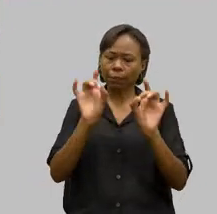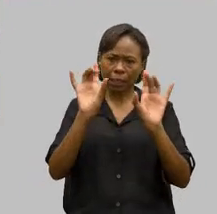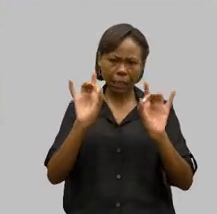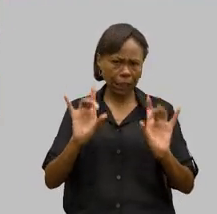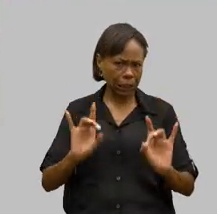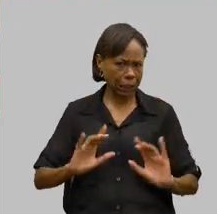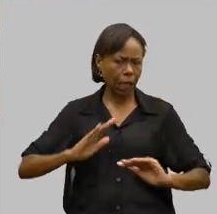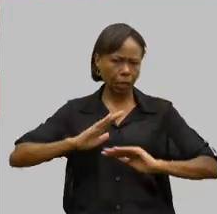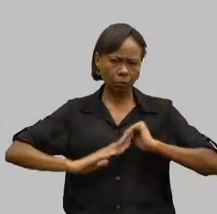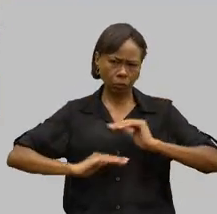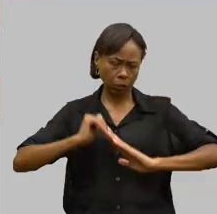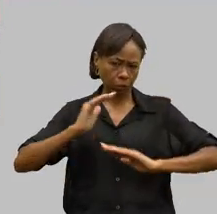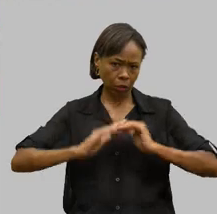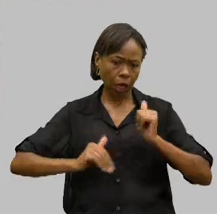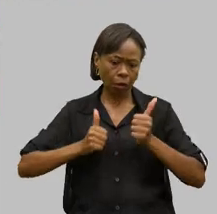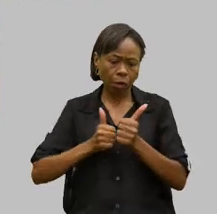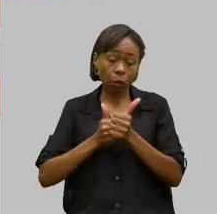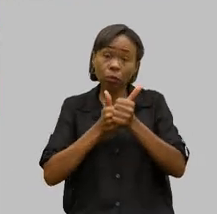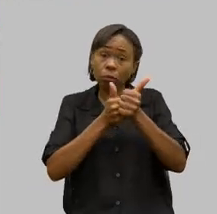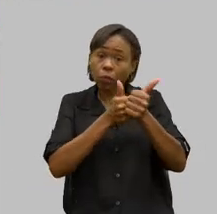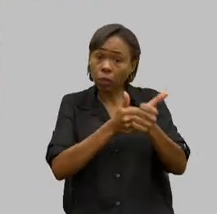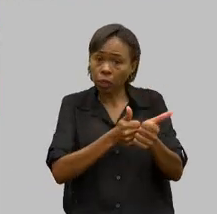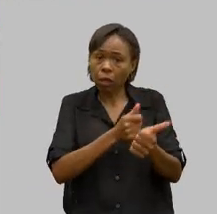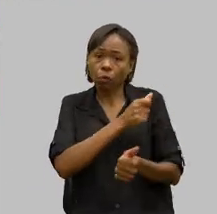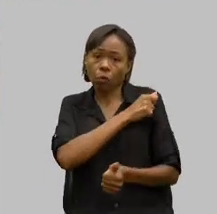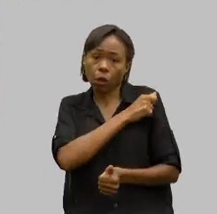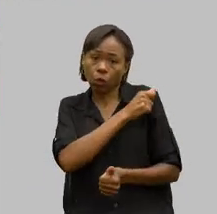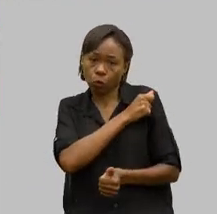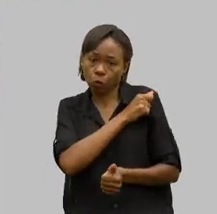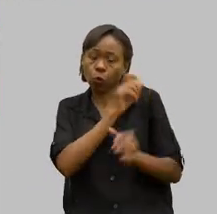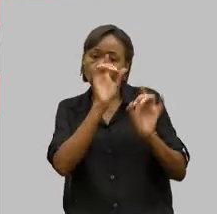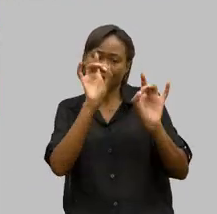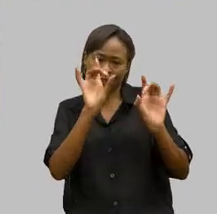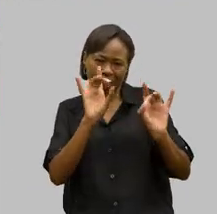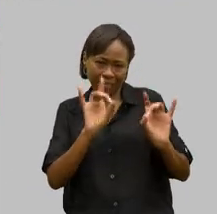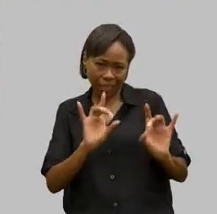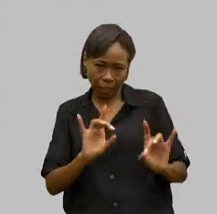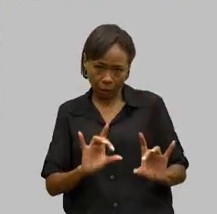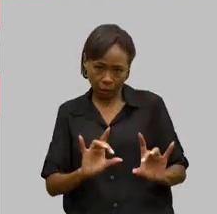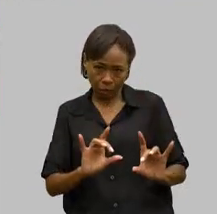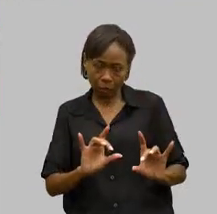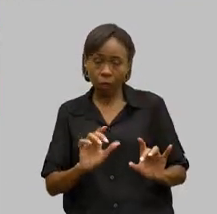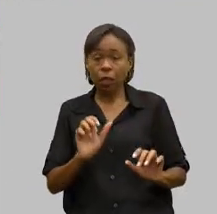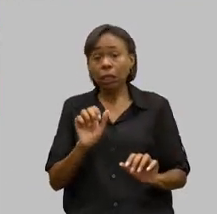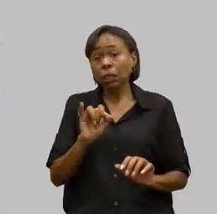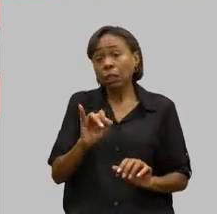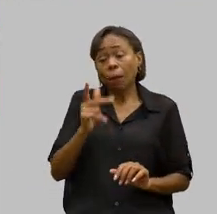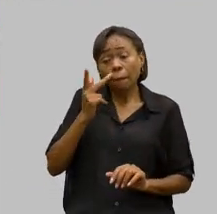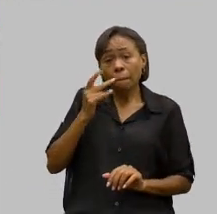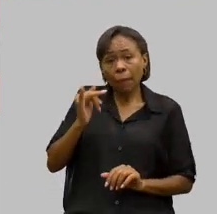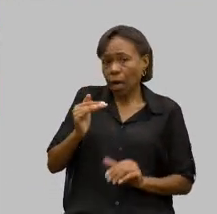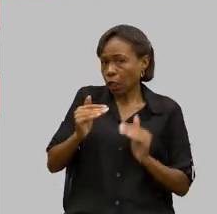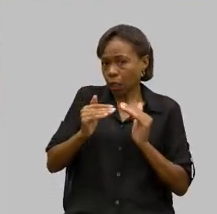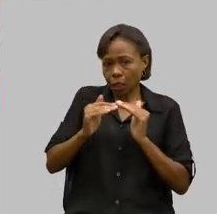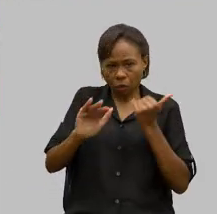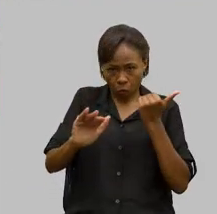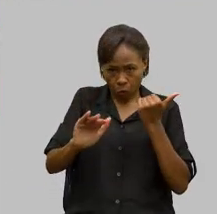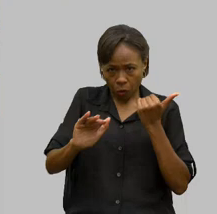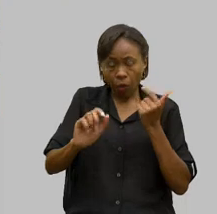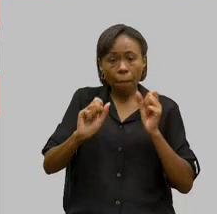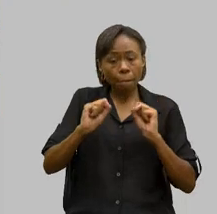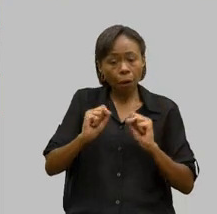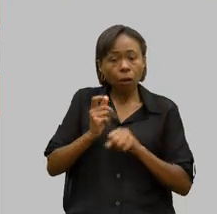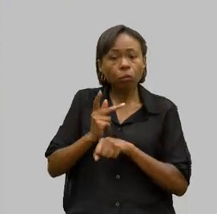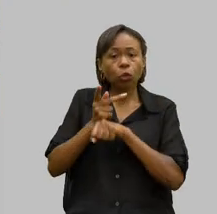acompanhar aquele estudante que tem necessidade especial. Quando o pai não concorda, ele pode procurar regional de ensino.